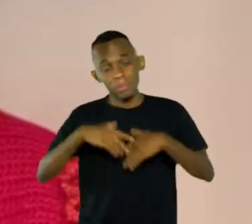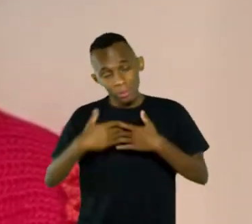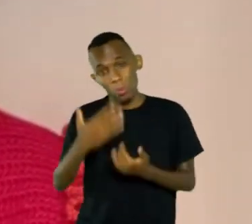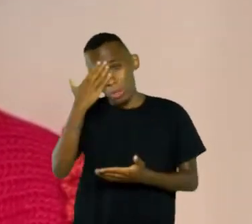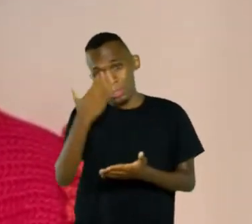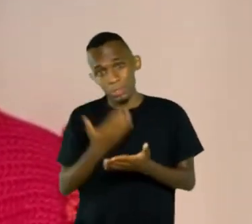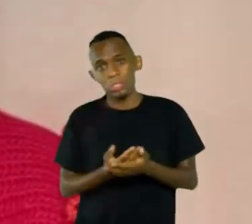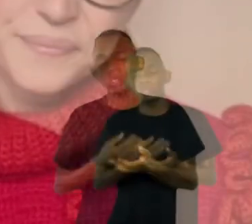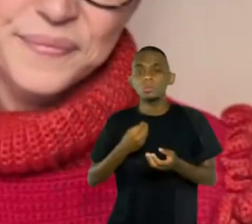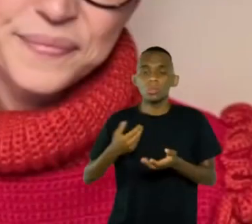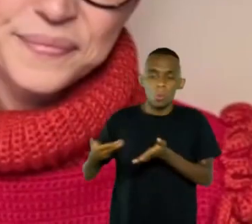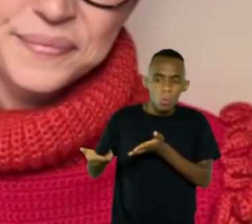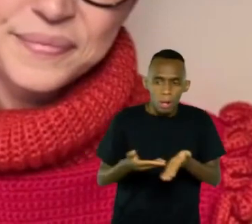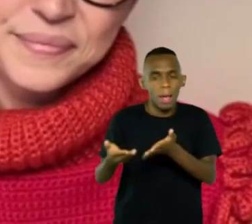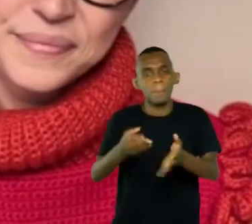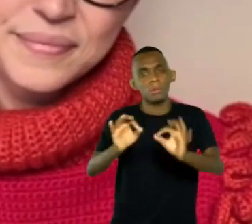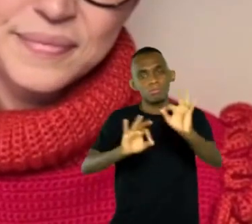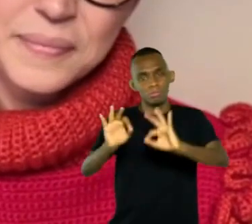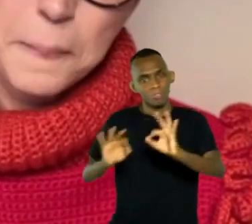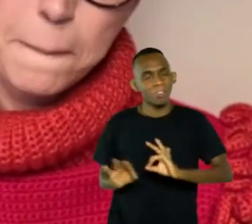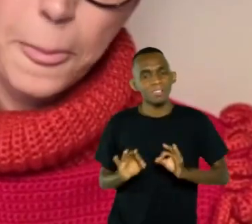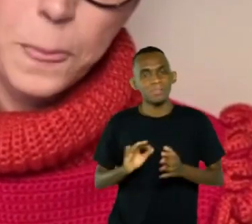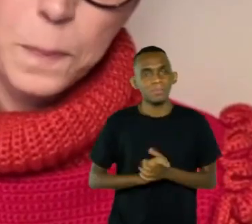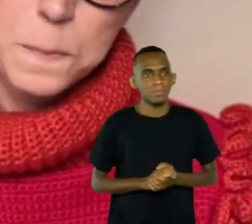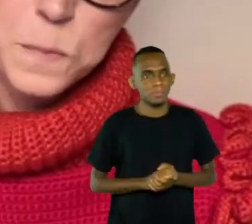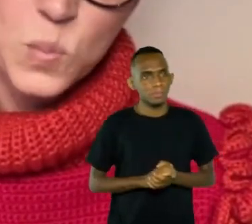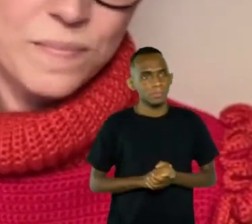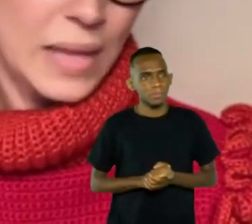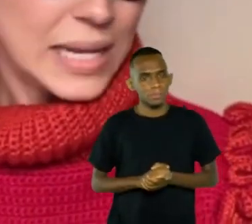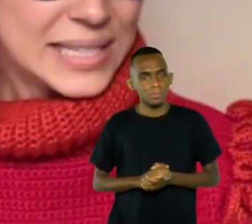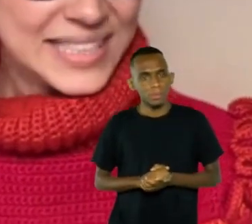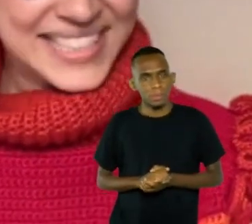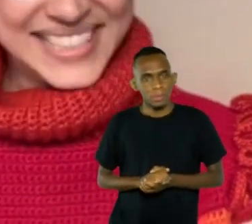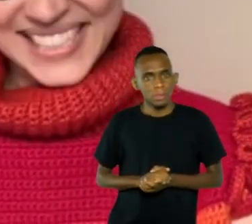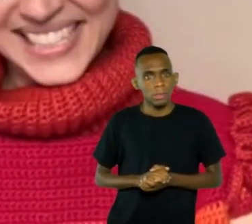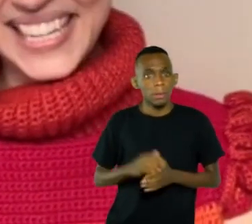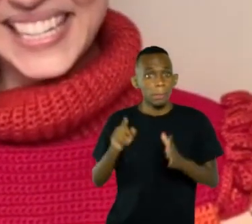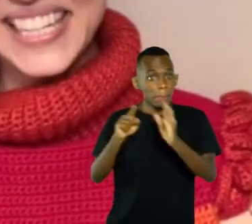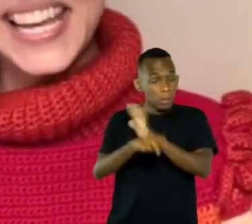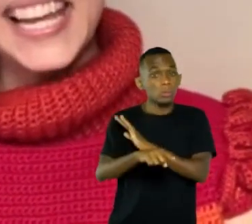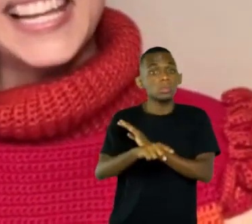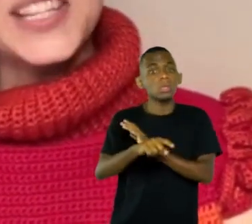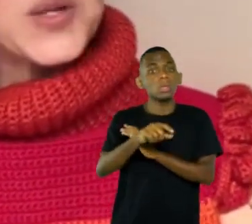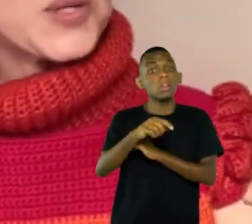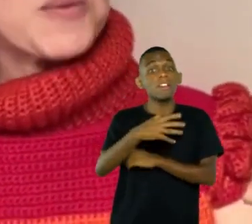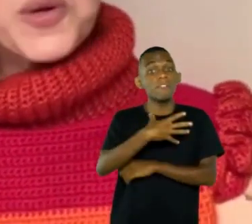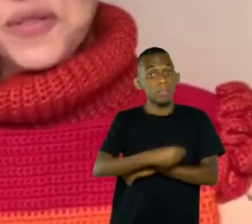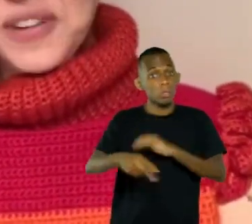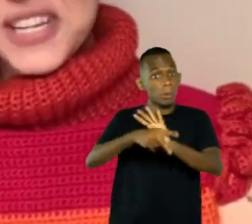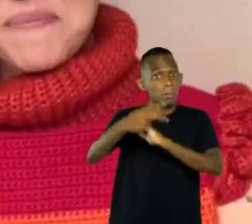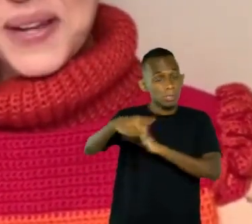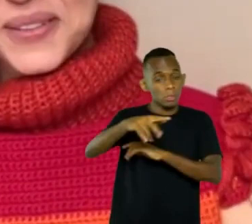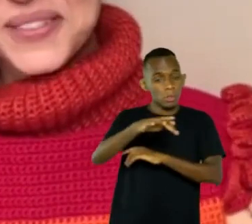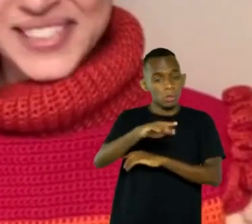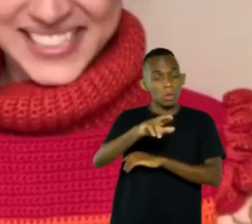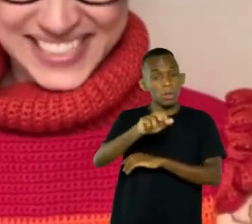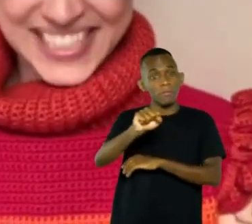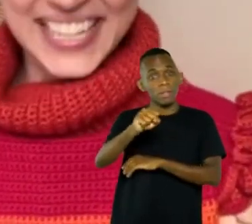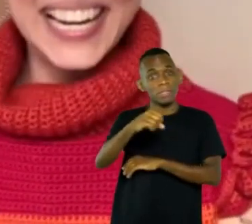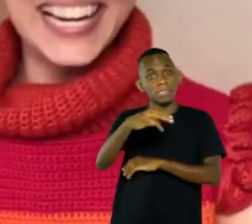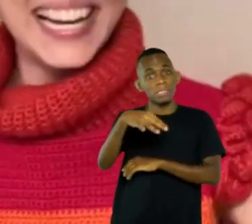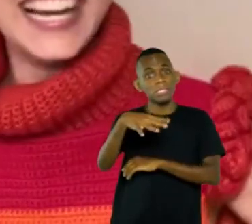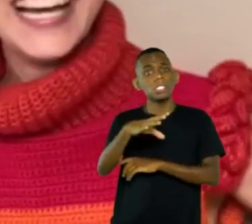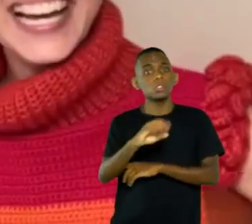desenhou um caminho. E o Francisco leu, já leu, né? Tem algum interesse? Eu Todo mundo imagino que todo já mundo perguntou.